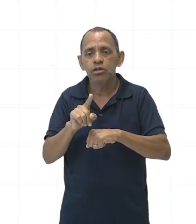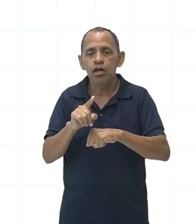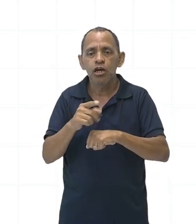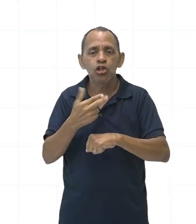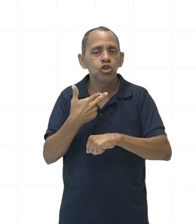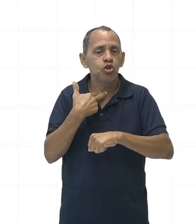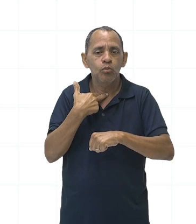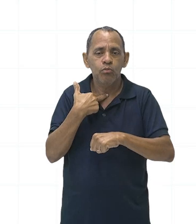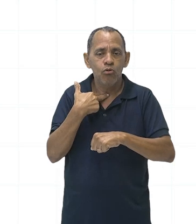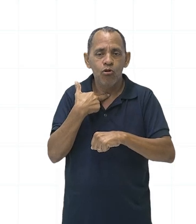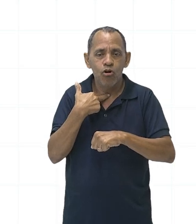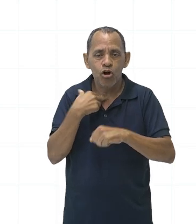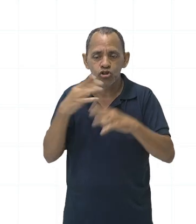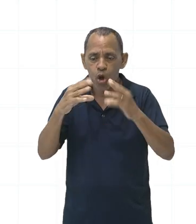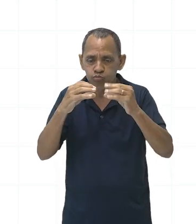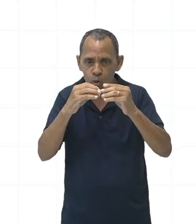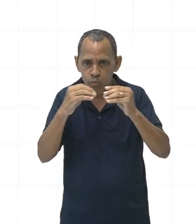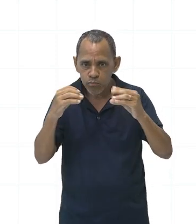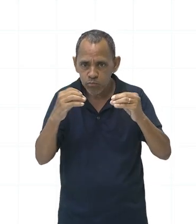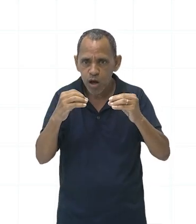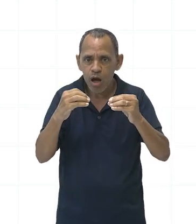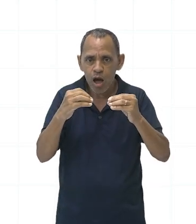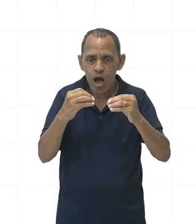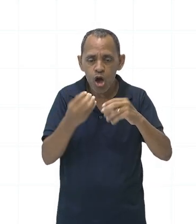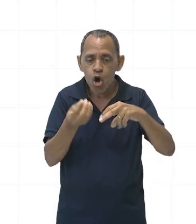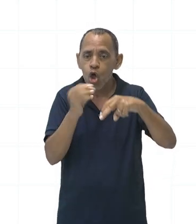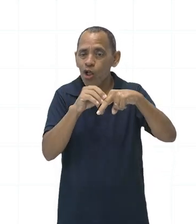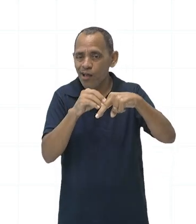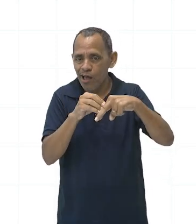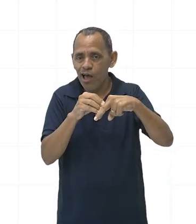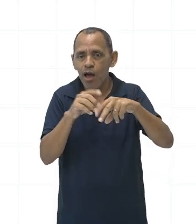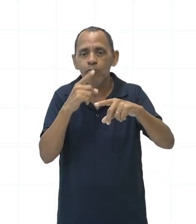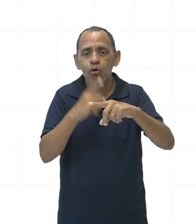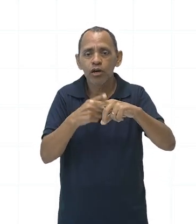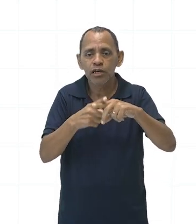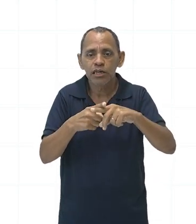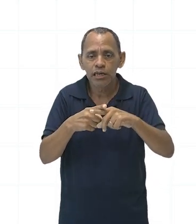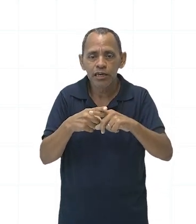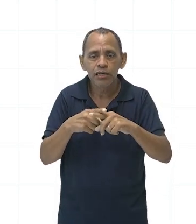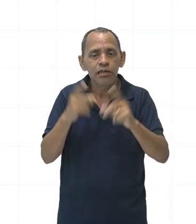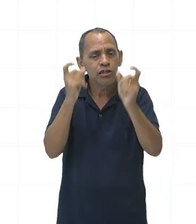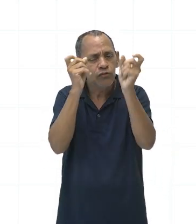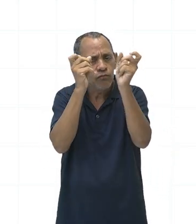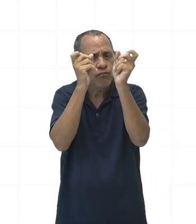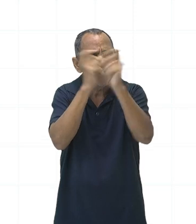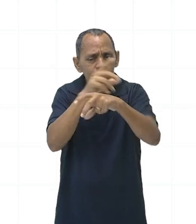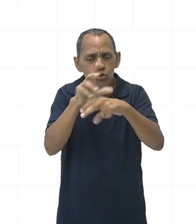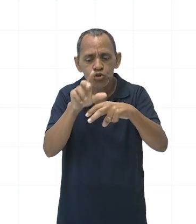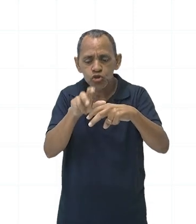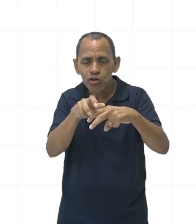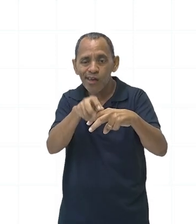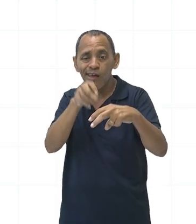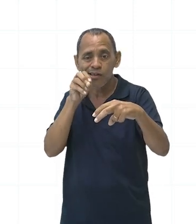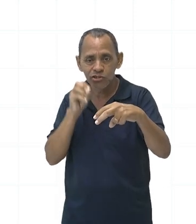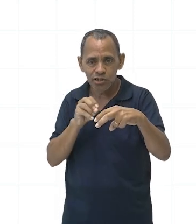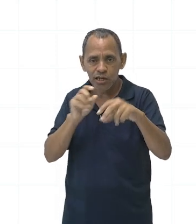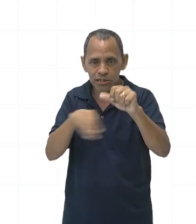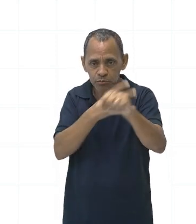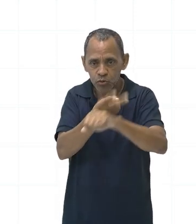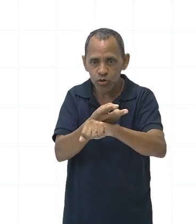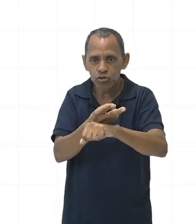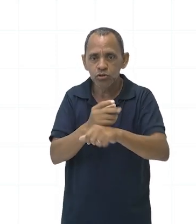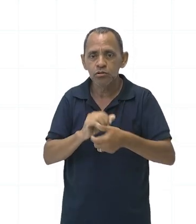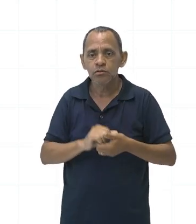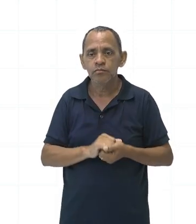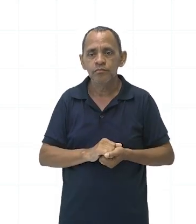as fibras grudam na ferida e são difíceis de serem retiradas. Não sei se vocês já tiveram a experiência,